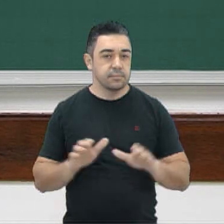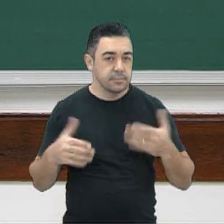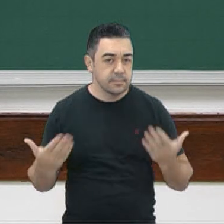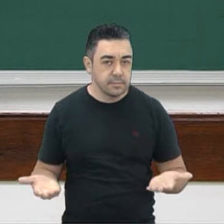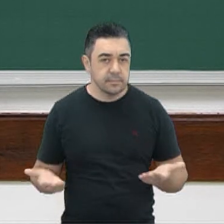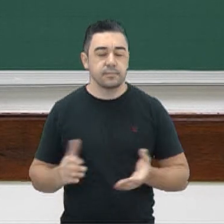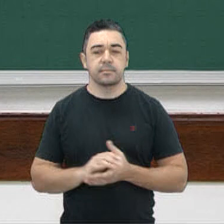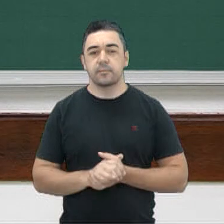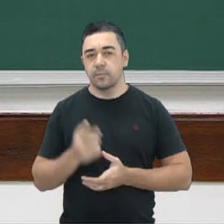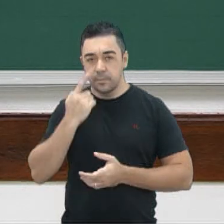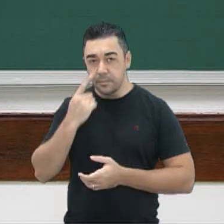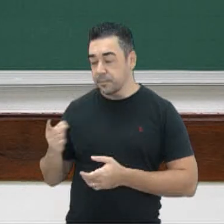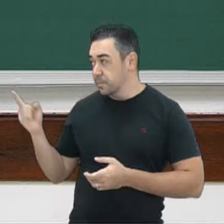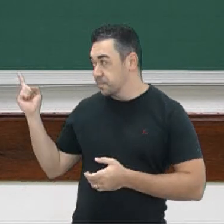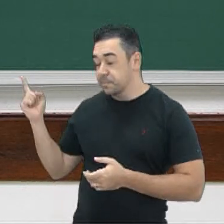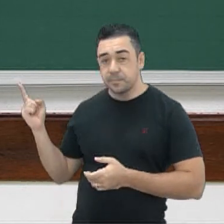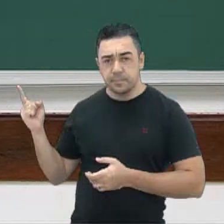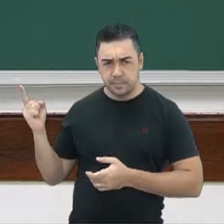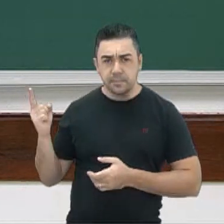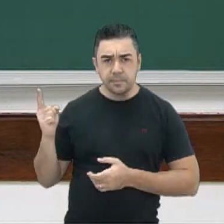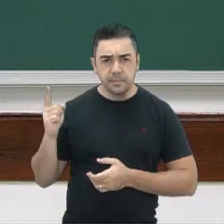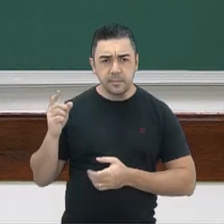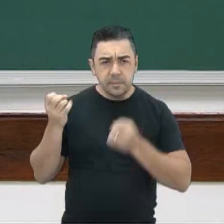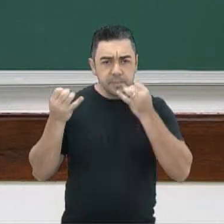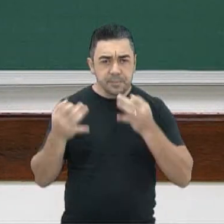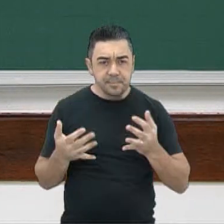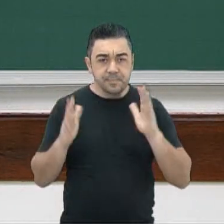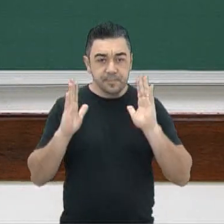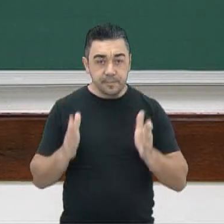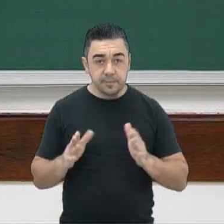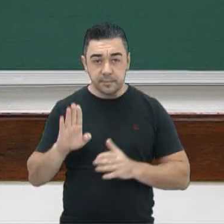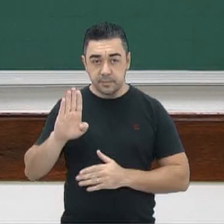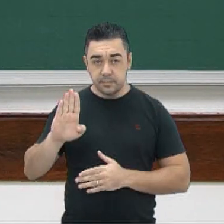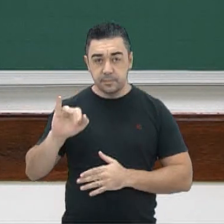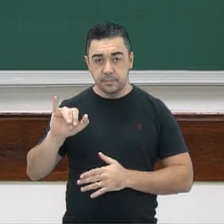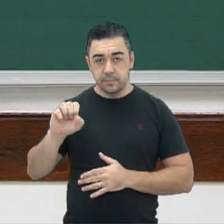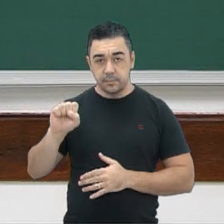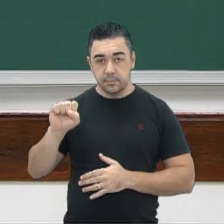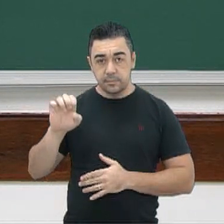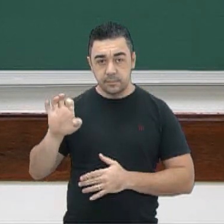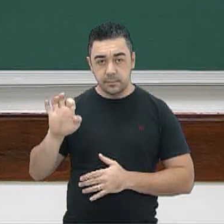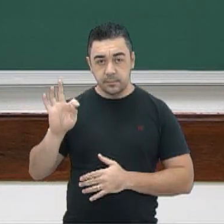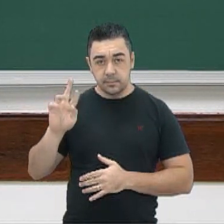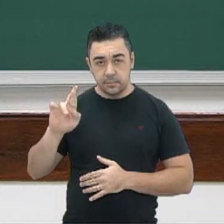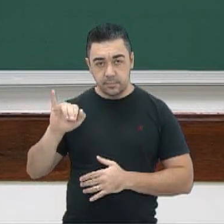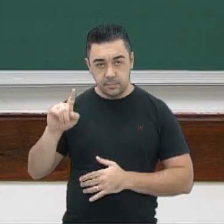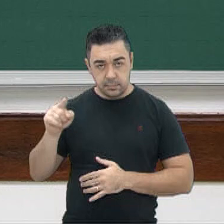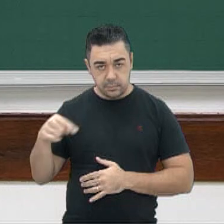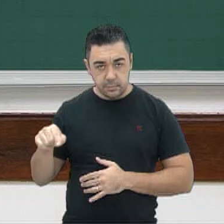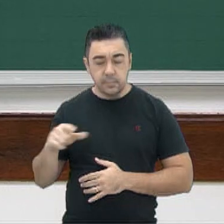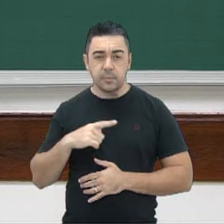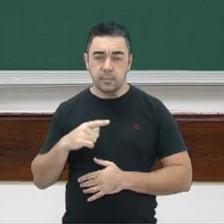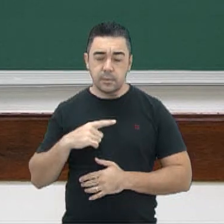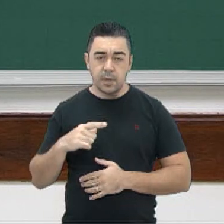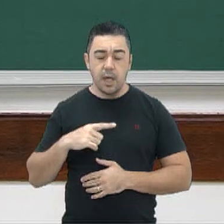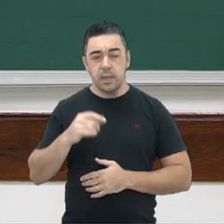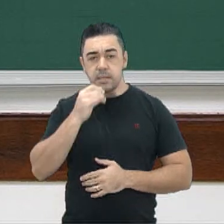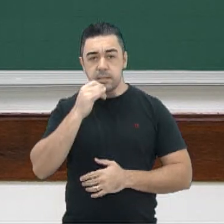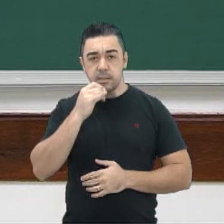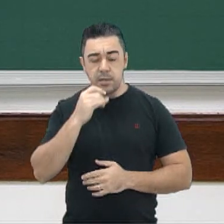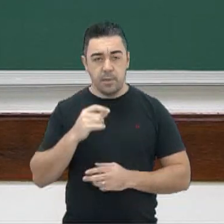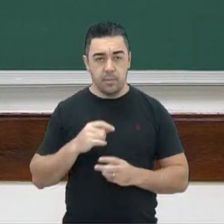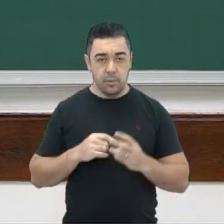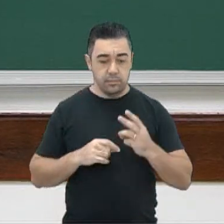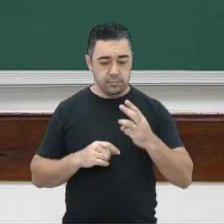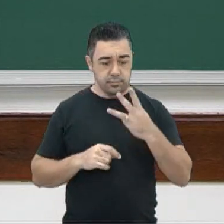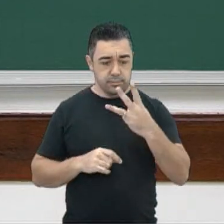Então, olha lá, como foi falado, a bissetriz ela vai dividir o ângulo em dois lados congruentes. Conforme o desenho,